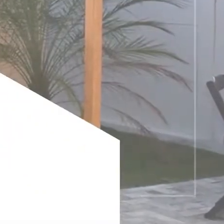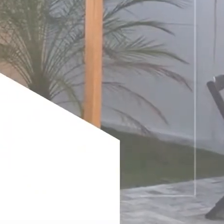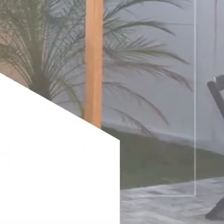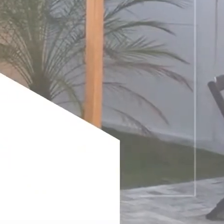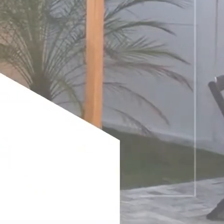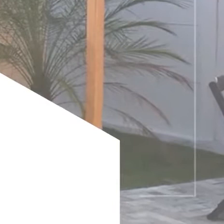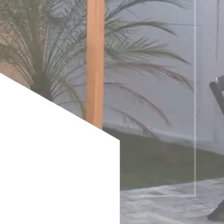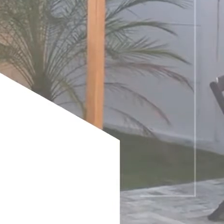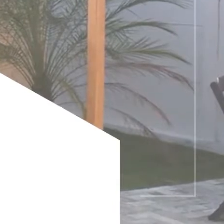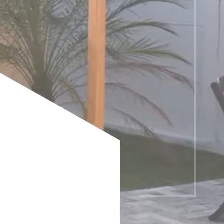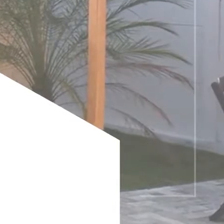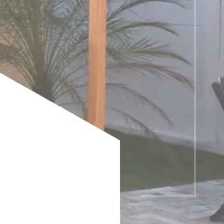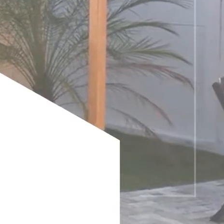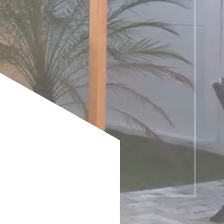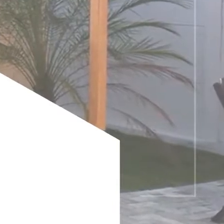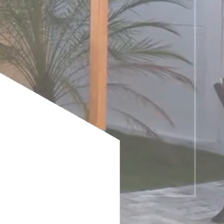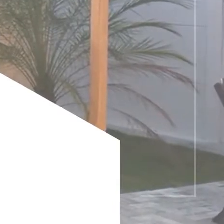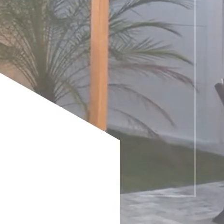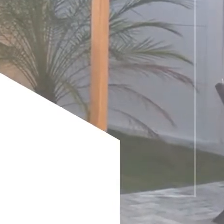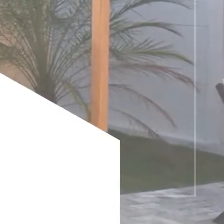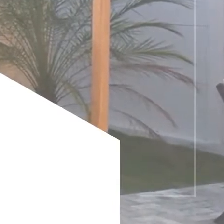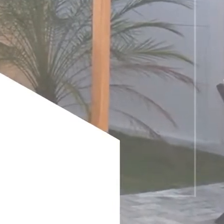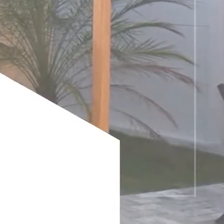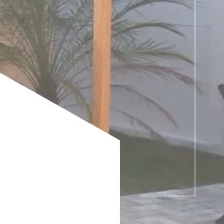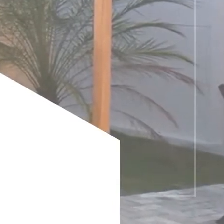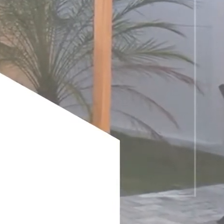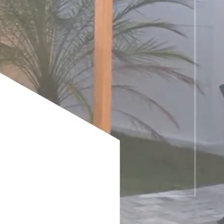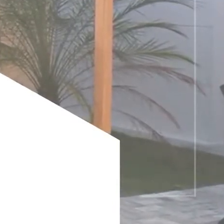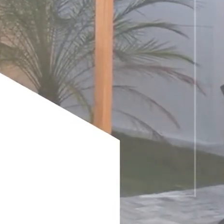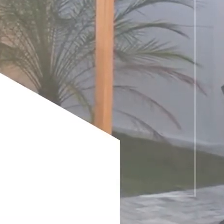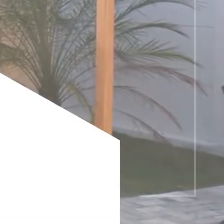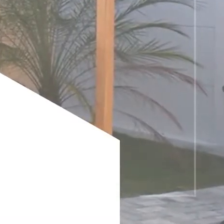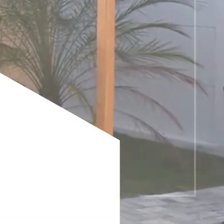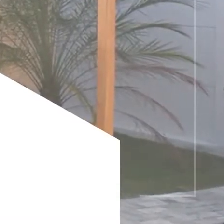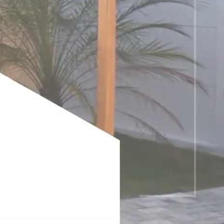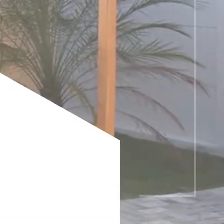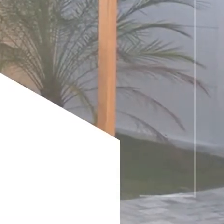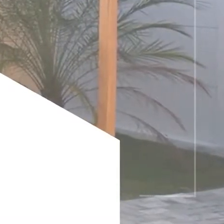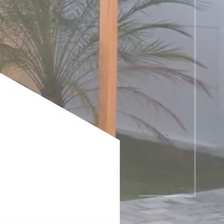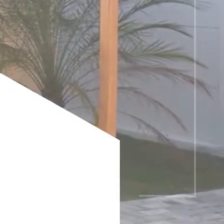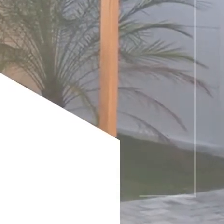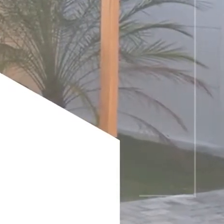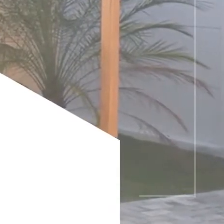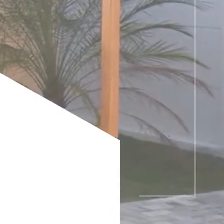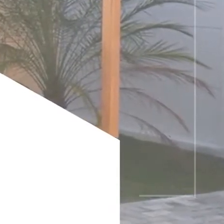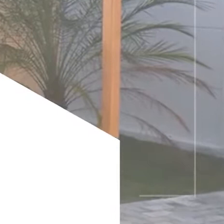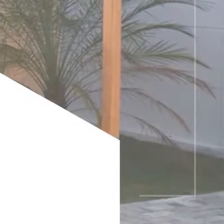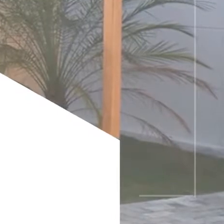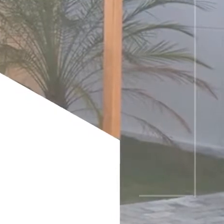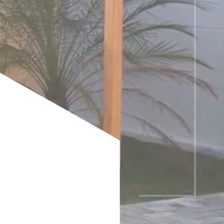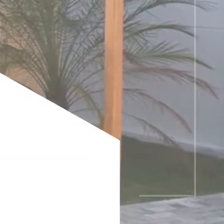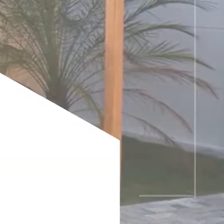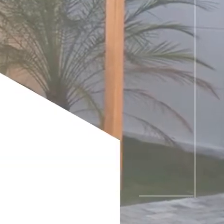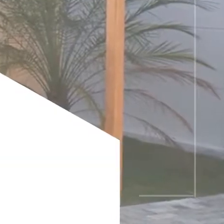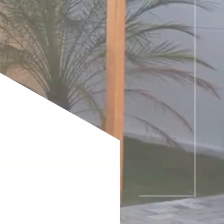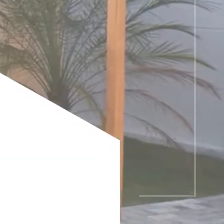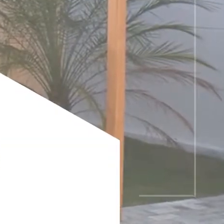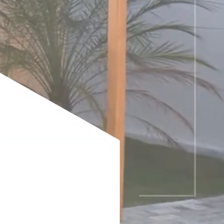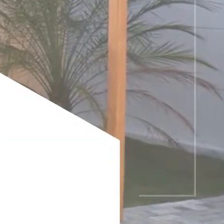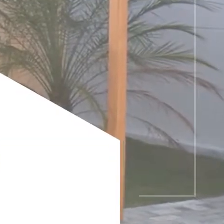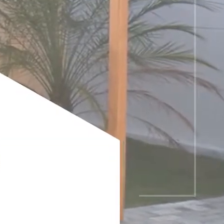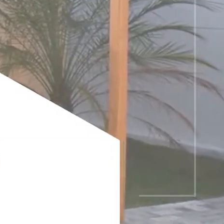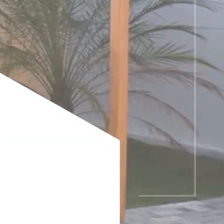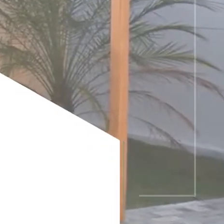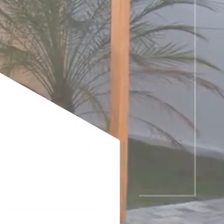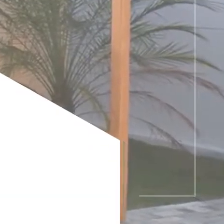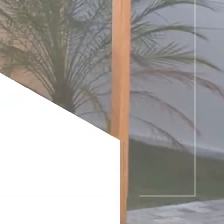de 370, zero de entrada, bônus Minha Casa Minha Vida, documentação paga pela construtora, bairro todo planejado,